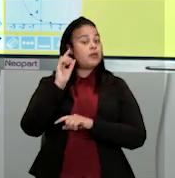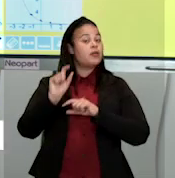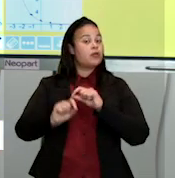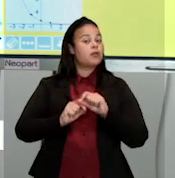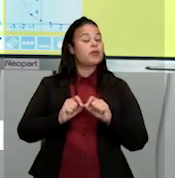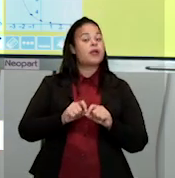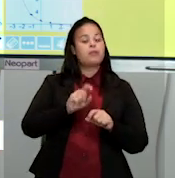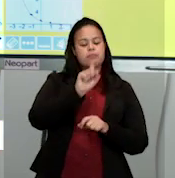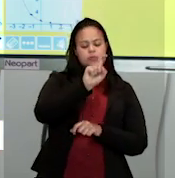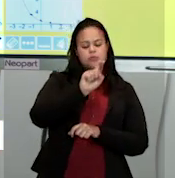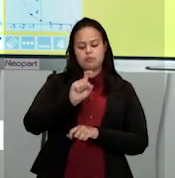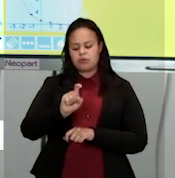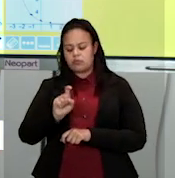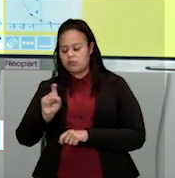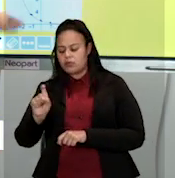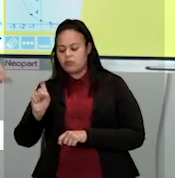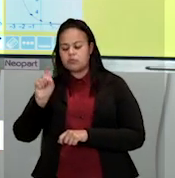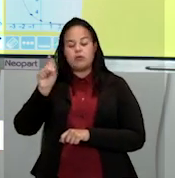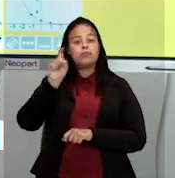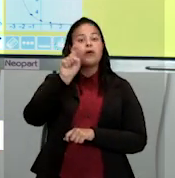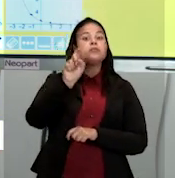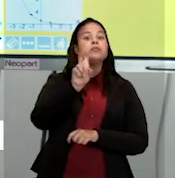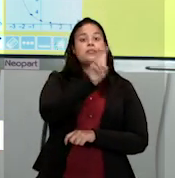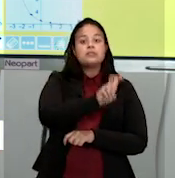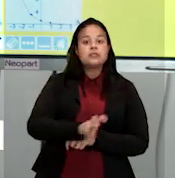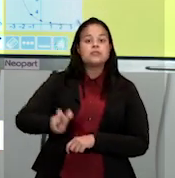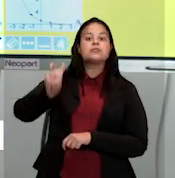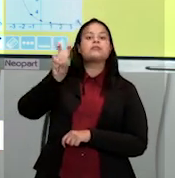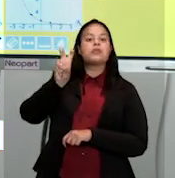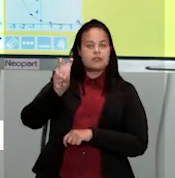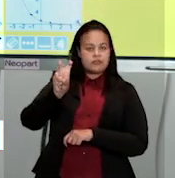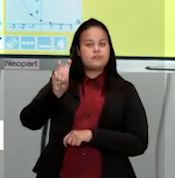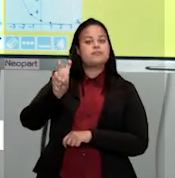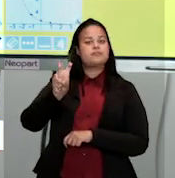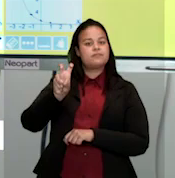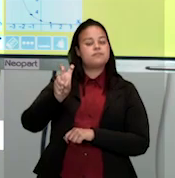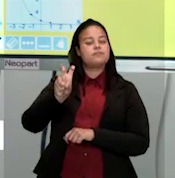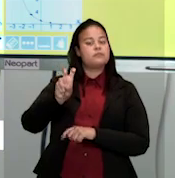5 pontos. Observe que, diferentemente da função de